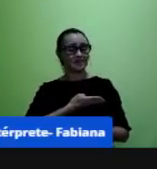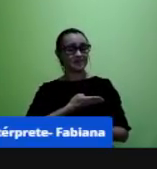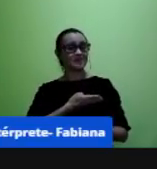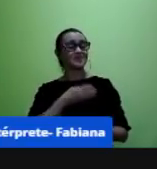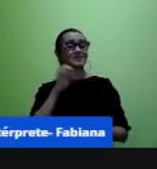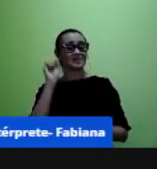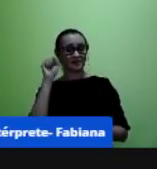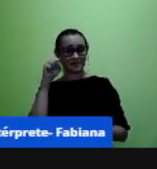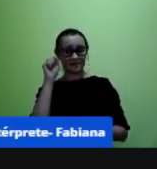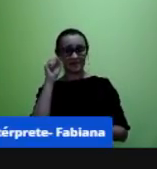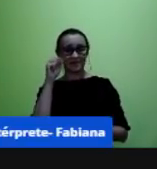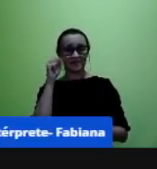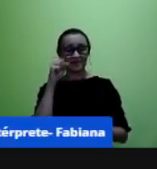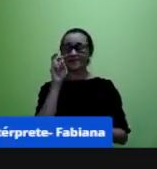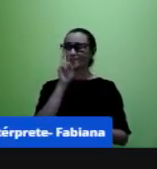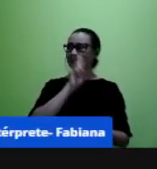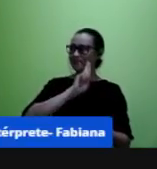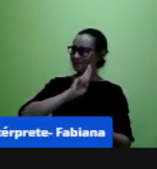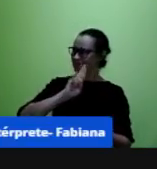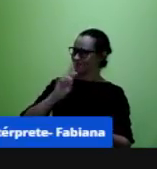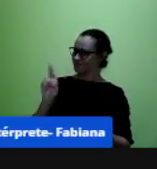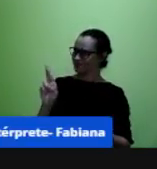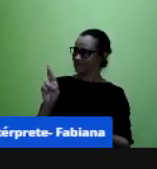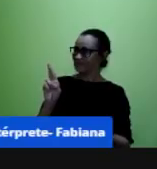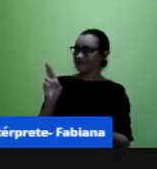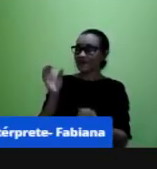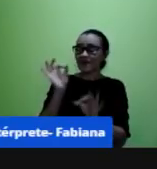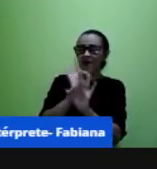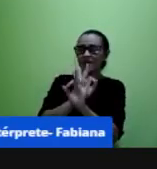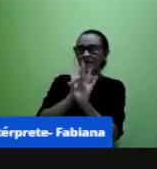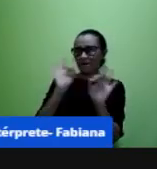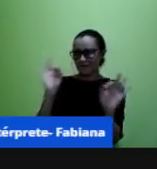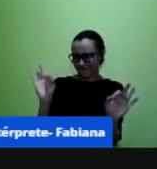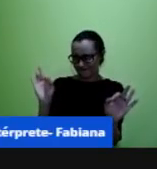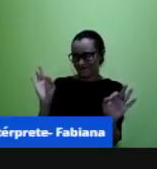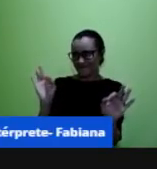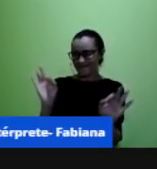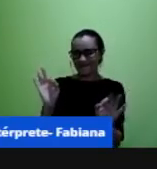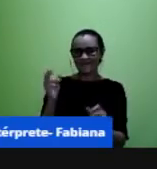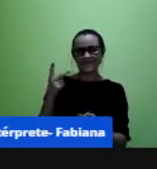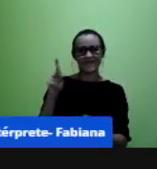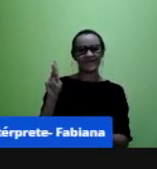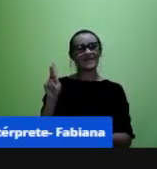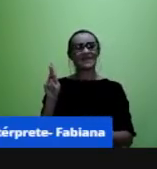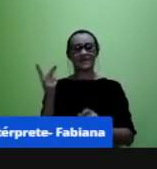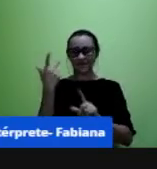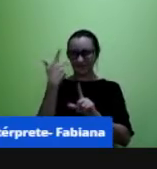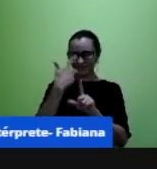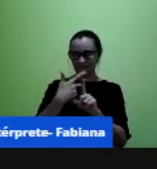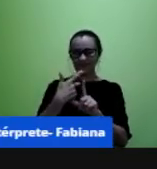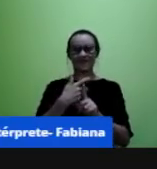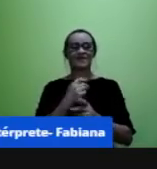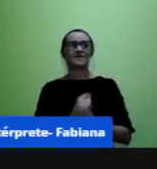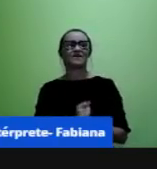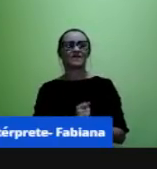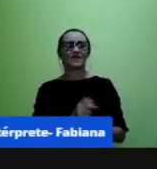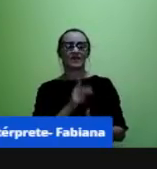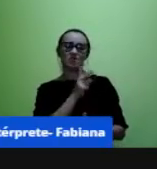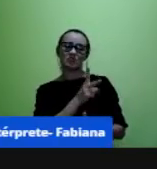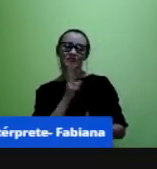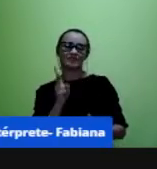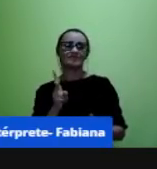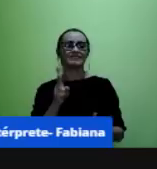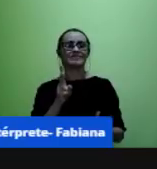lhe respondo. Foi muito enriquecedor. Foi muito enriquecedor. O professor Varley,